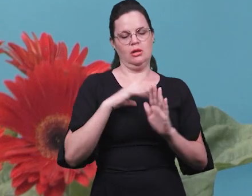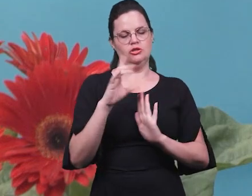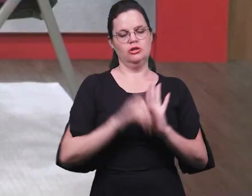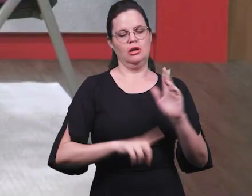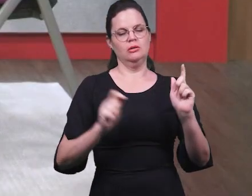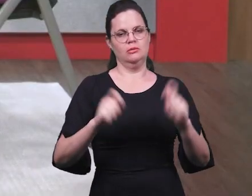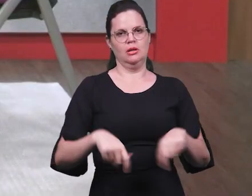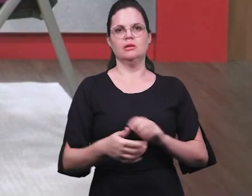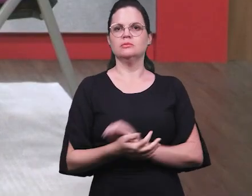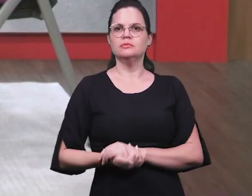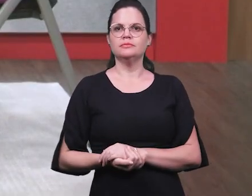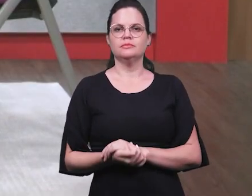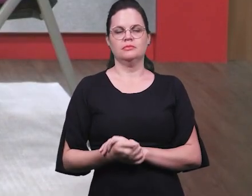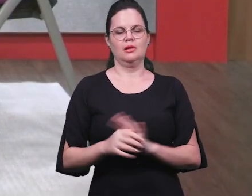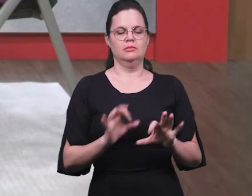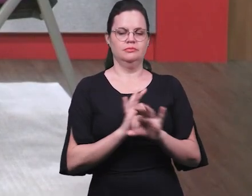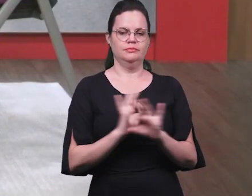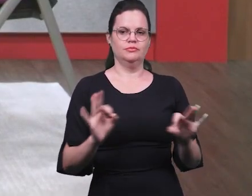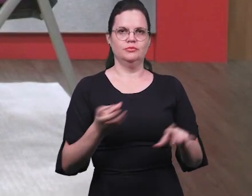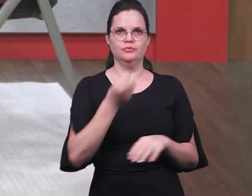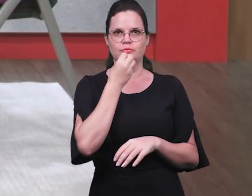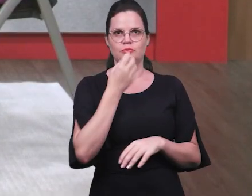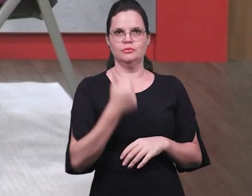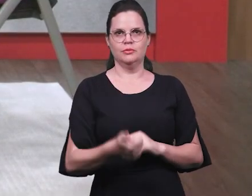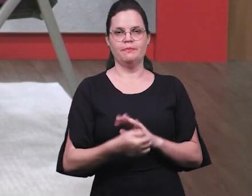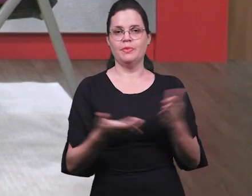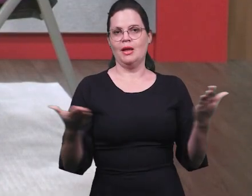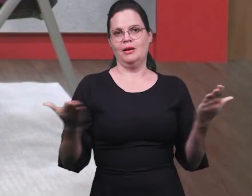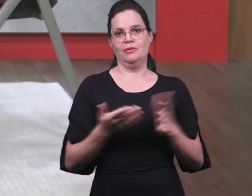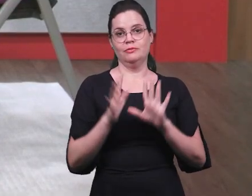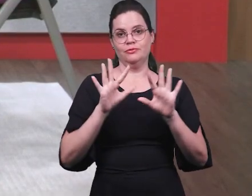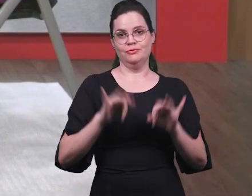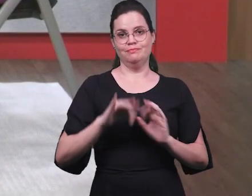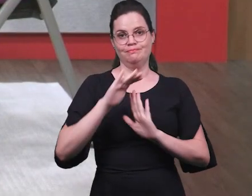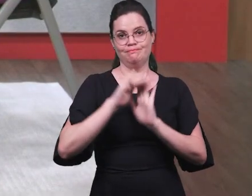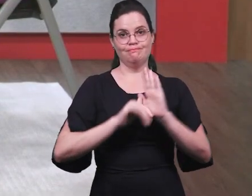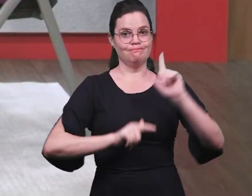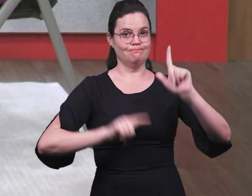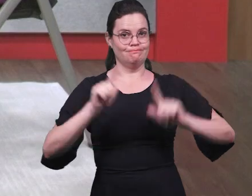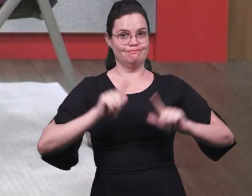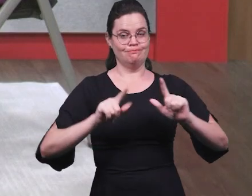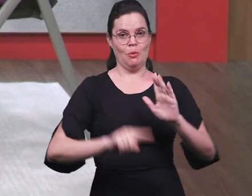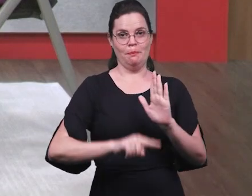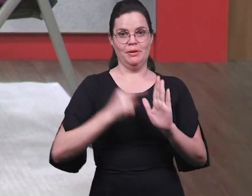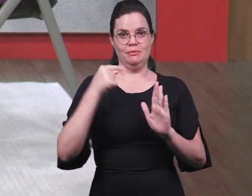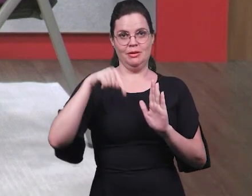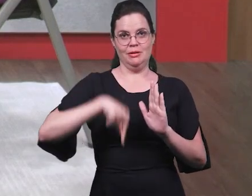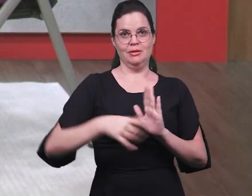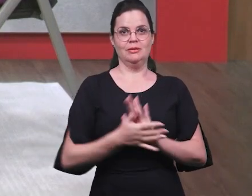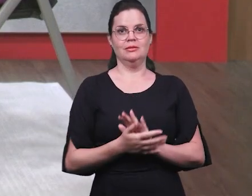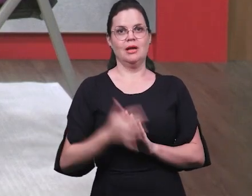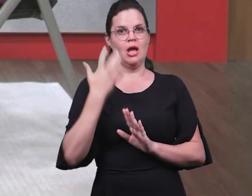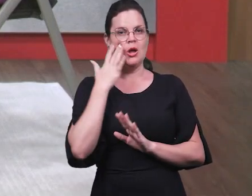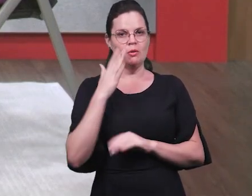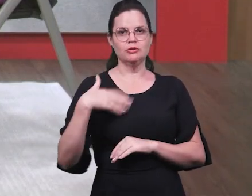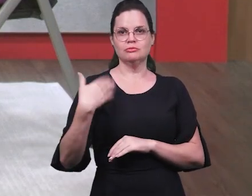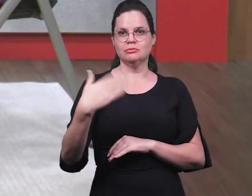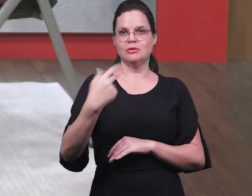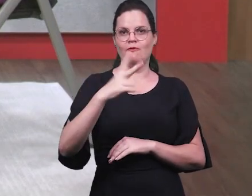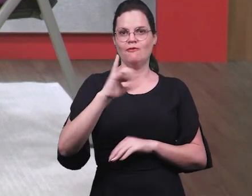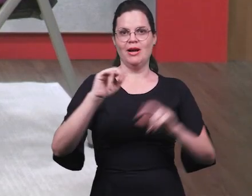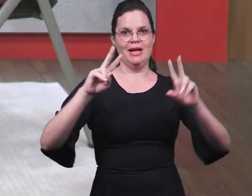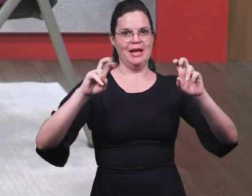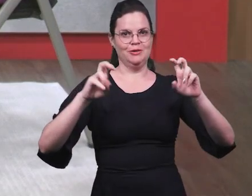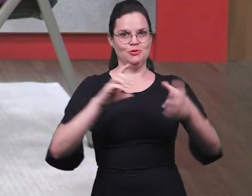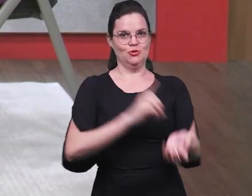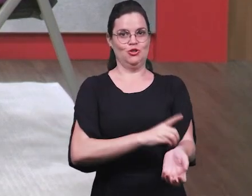todos. Que bom, muito bom saber disso. Nós vamos encerrar o programa, esse primeiro programa. Eu acho que a gente vai ter mais